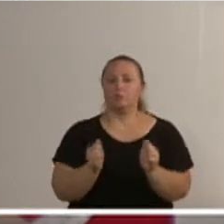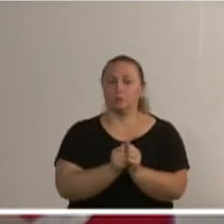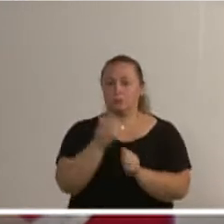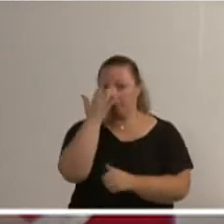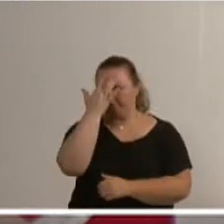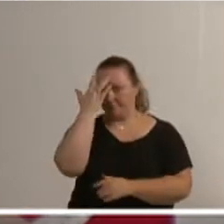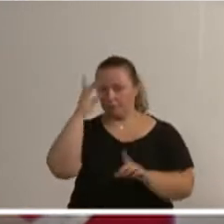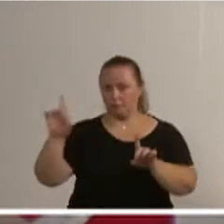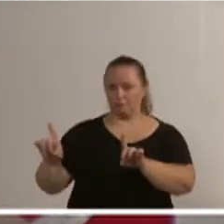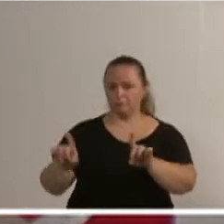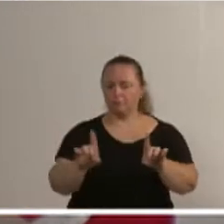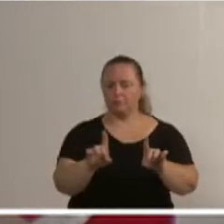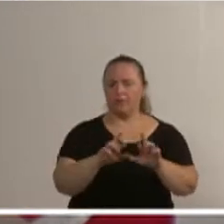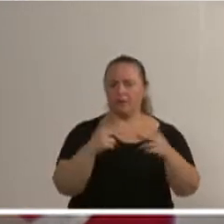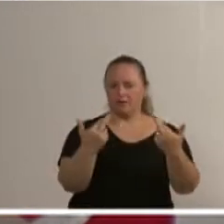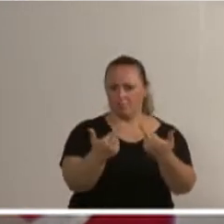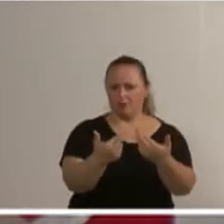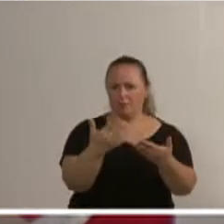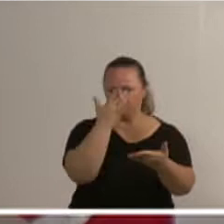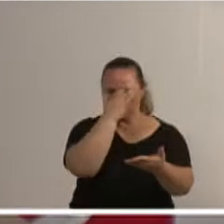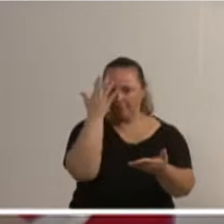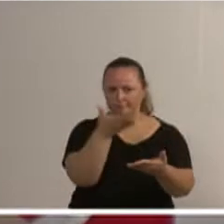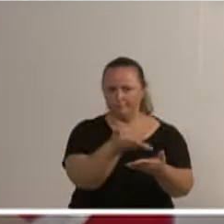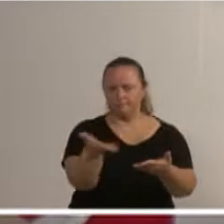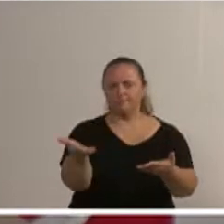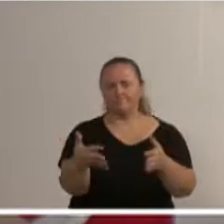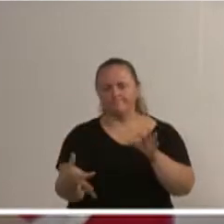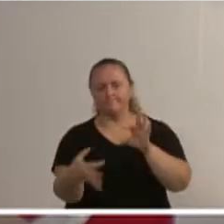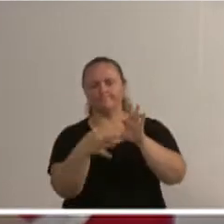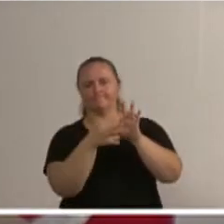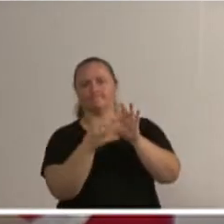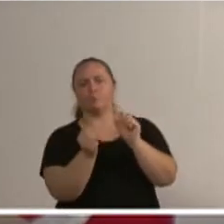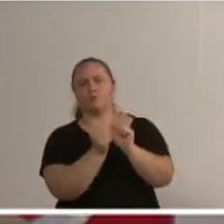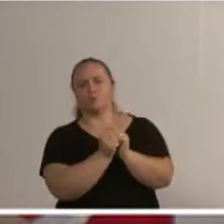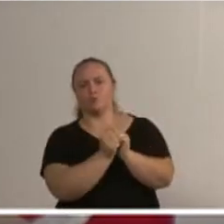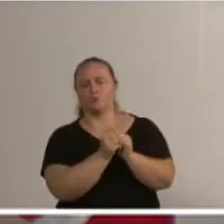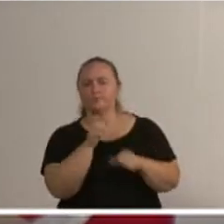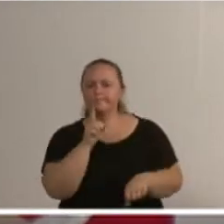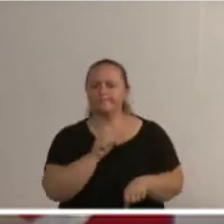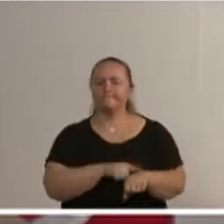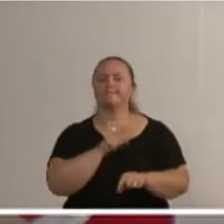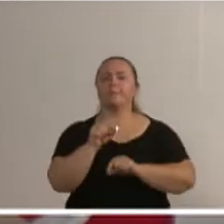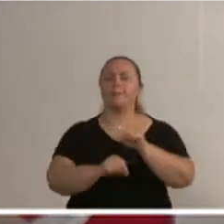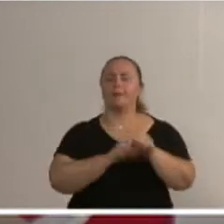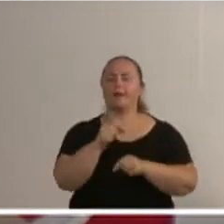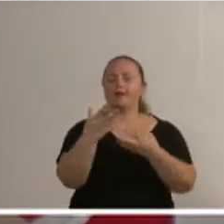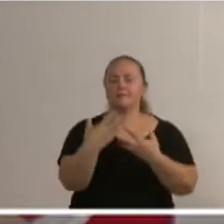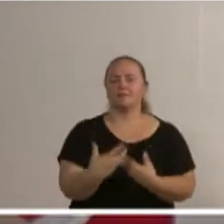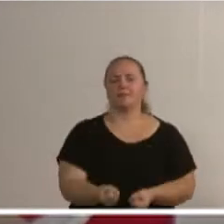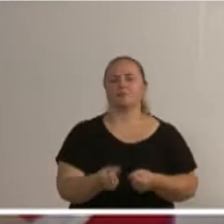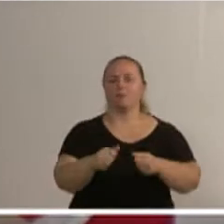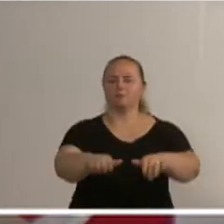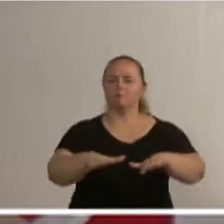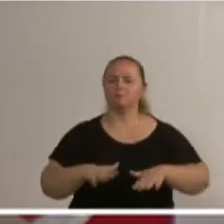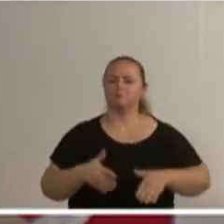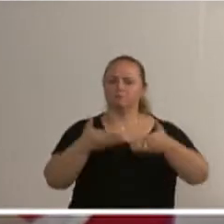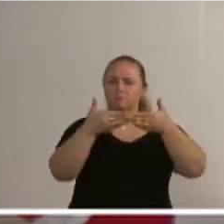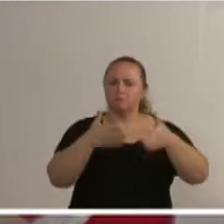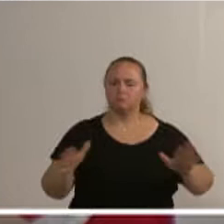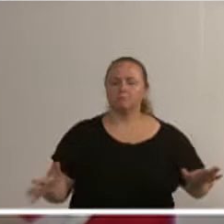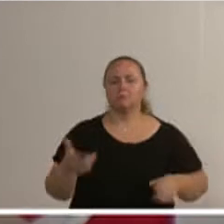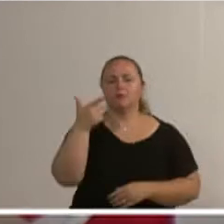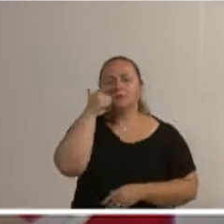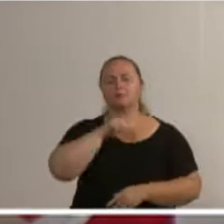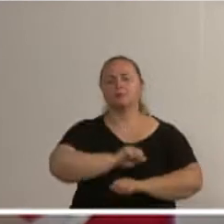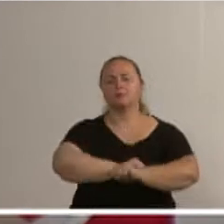e de pronto atenderam o pedido, de nós fazermos uma audiência pública para poder esclarecer,